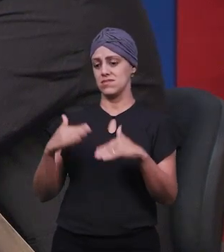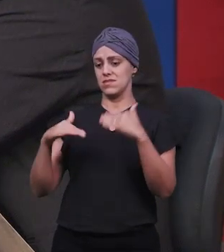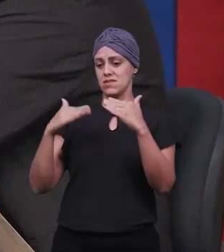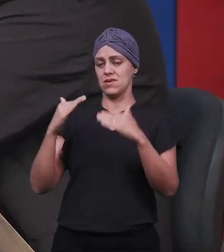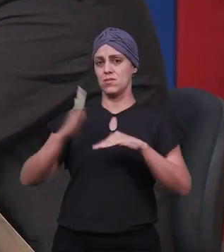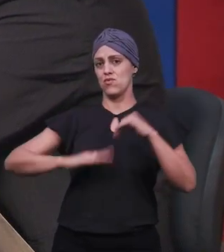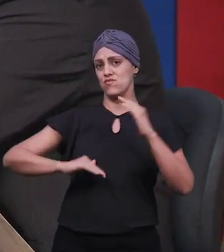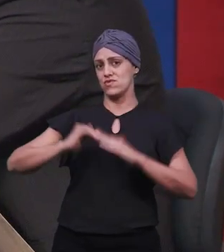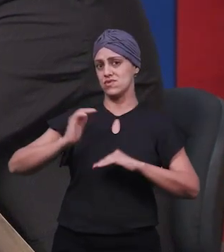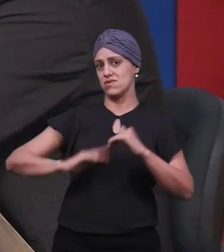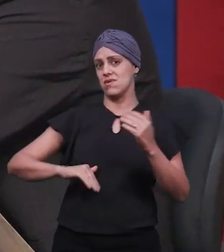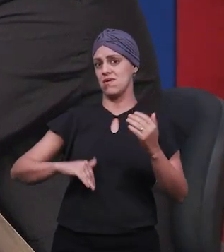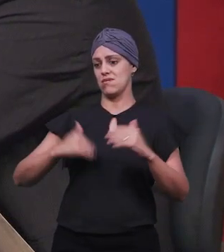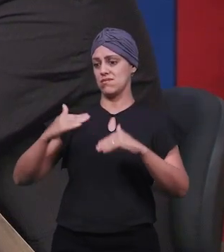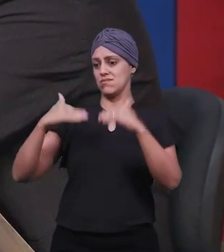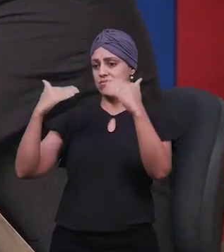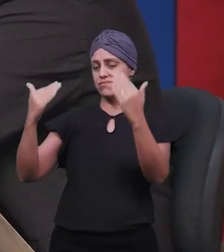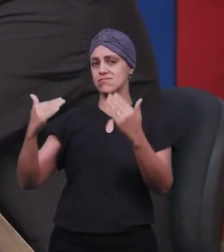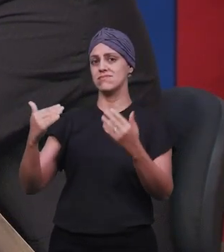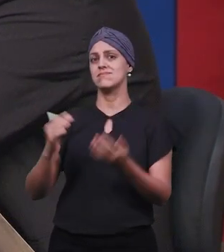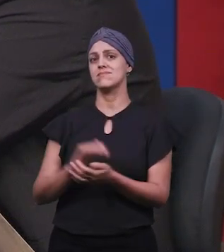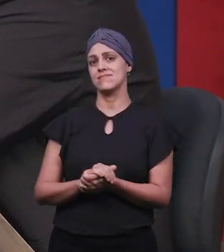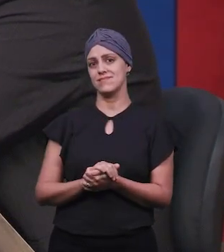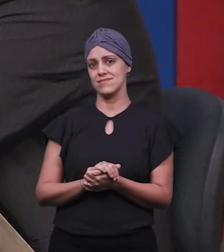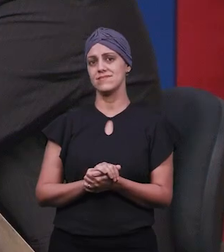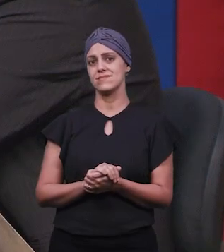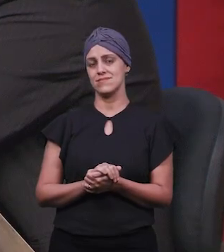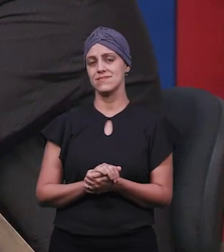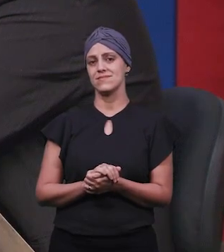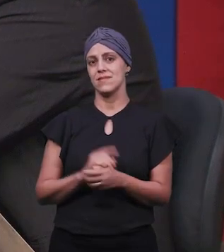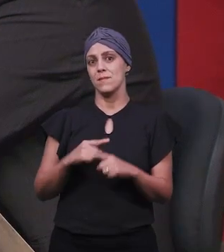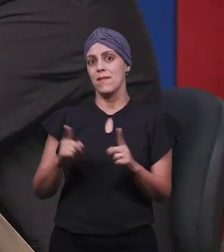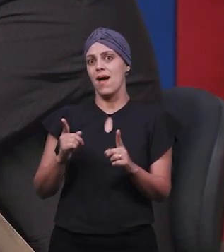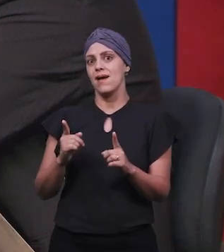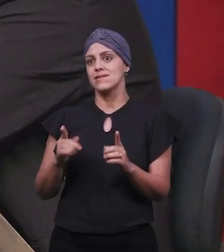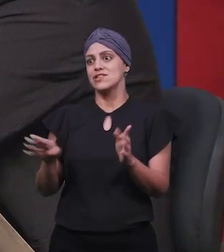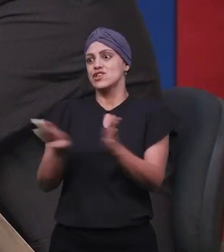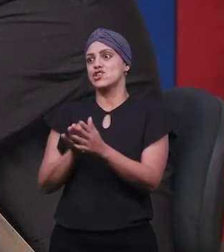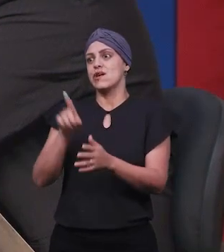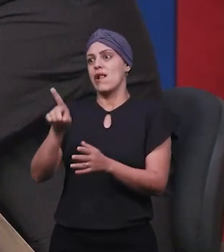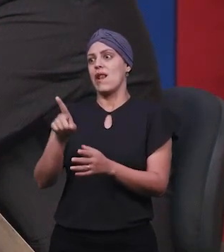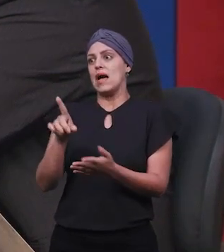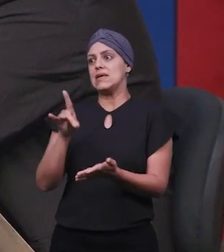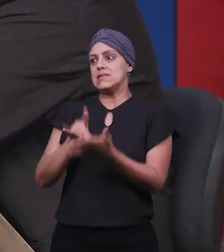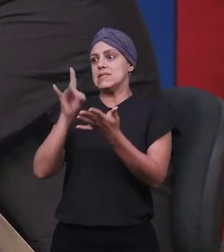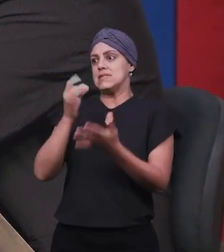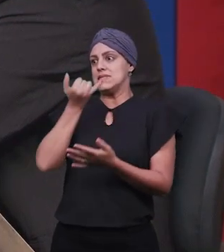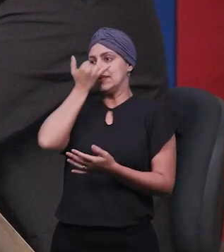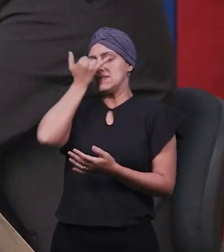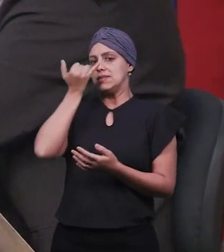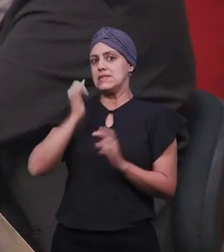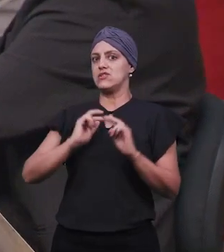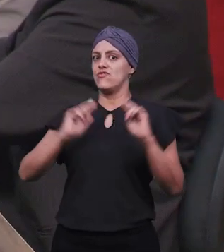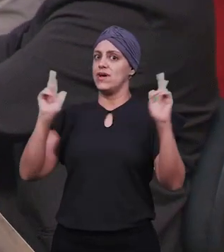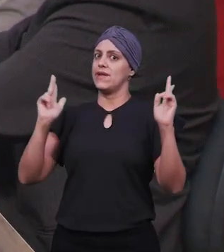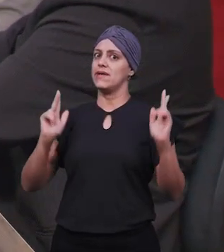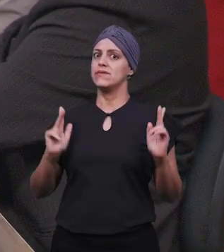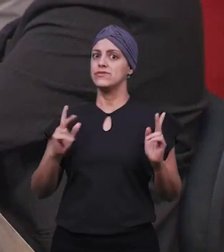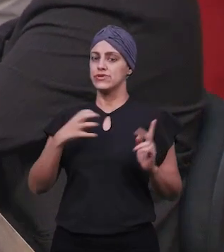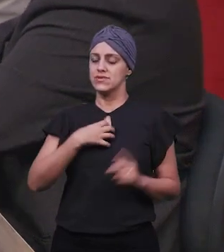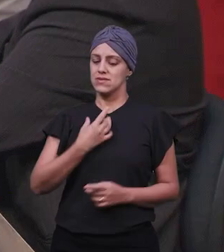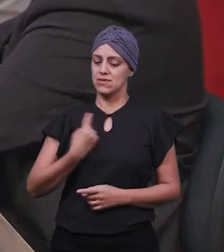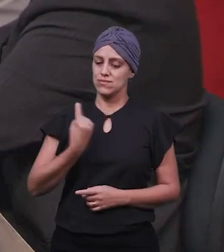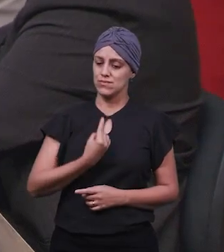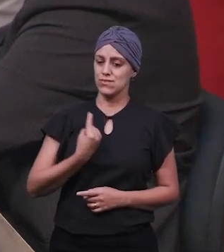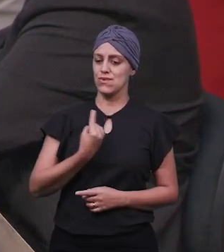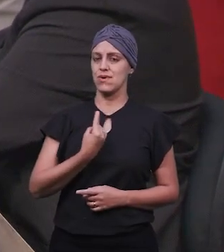crescimento profissional, em busca Isso. de um sucesso profissional. Só que chega lá, a realidade é outra, né, ficam às vezes